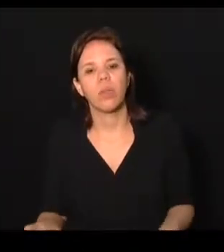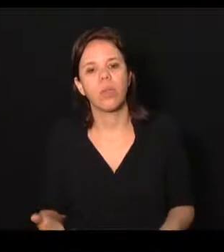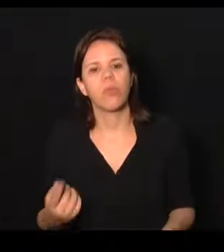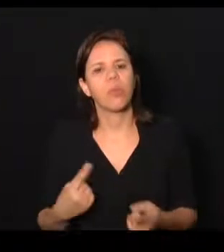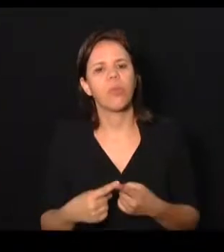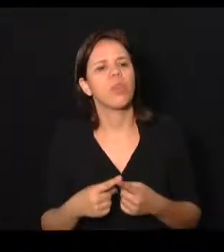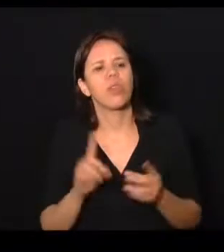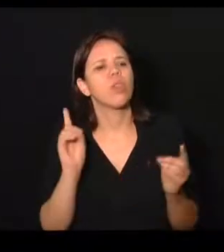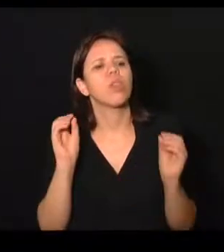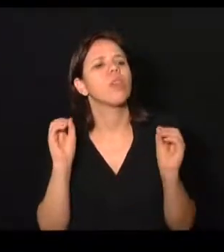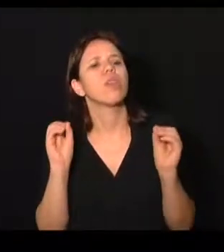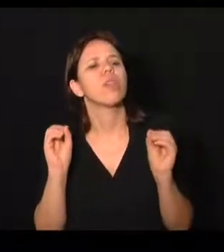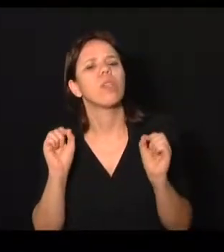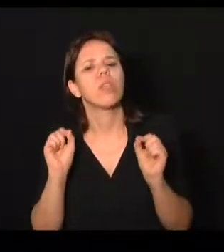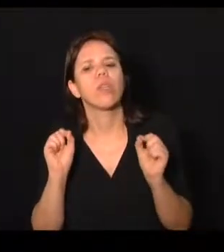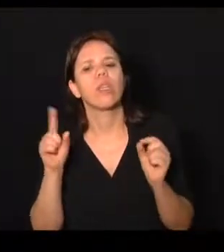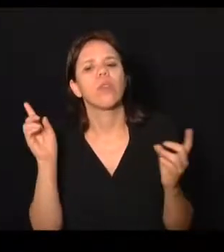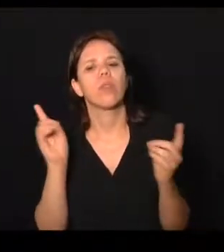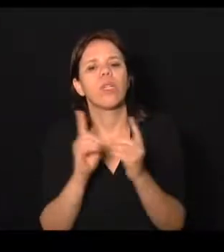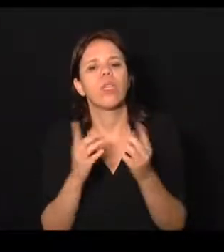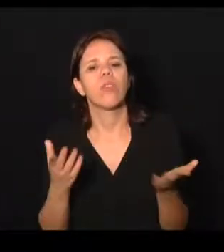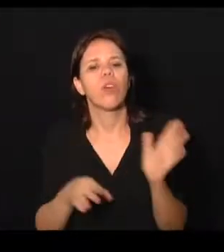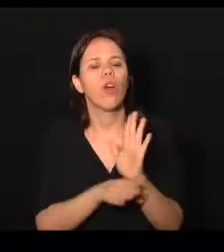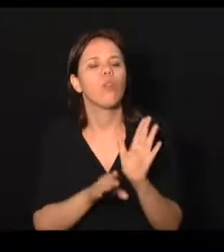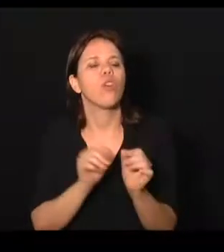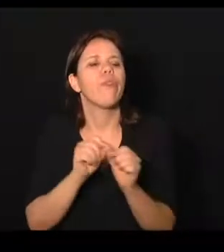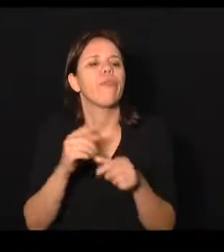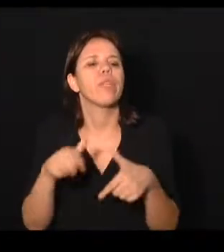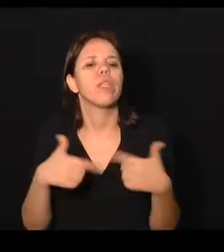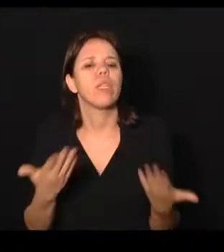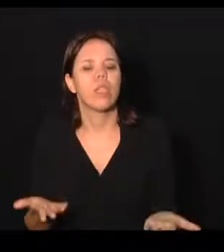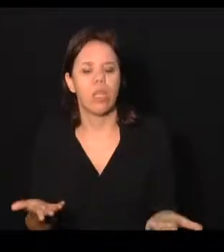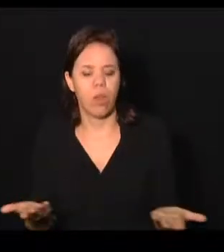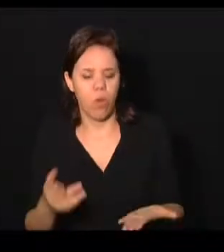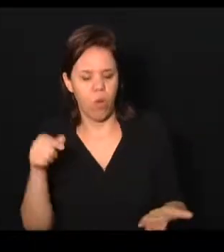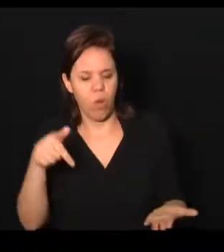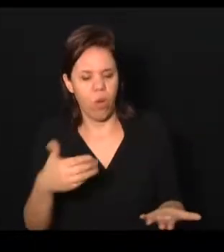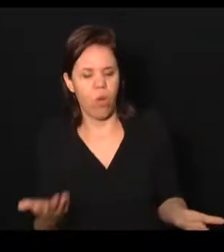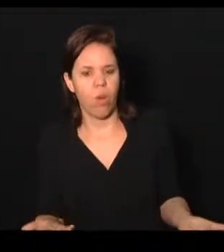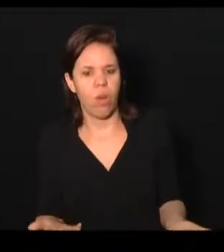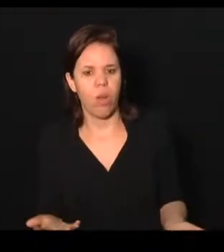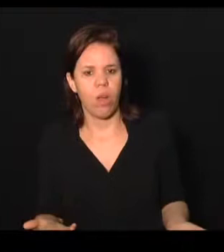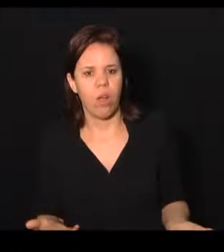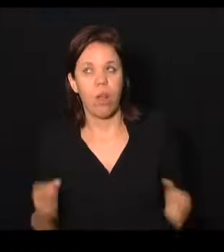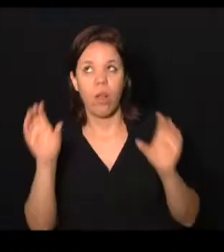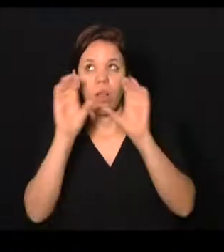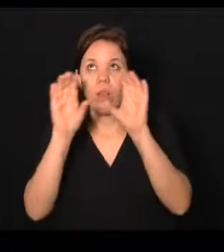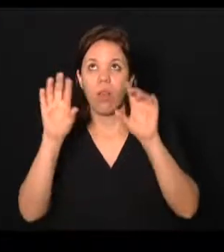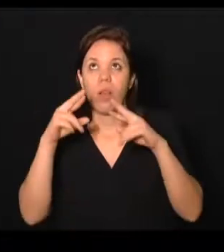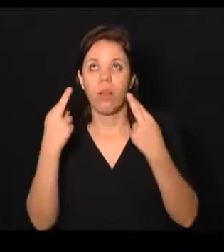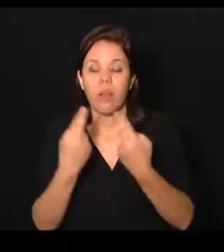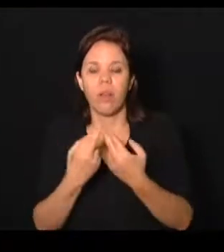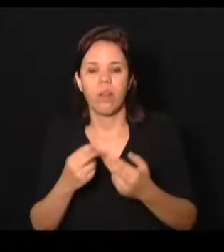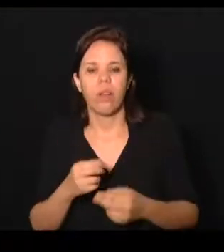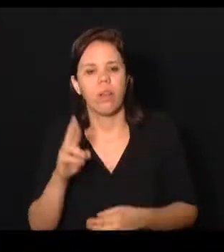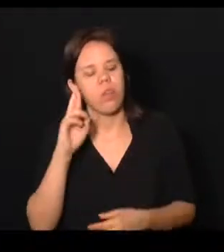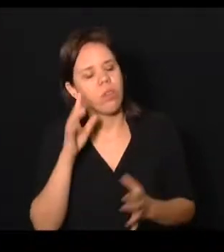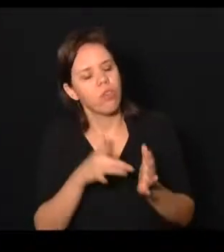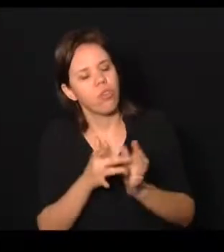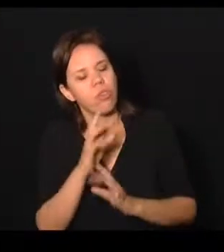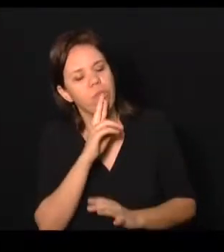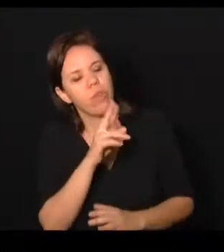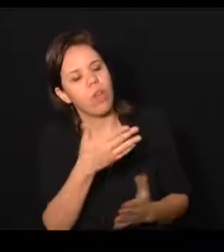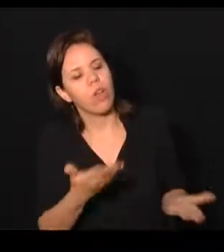que eu atendi? Né? O que eu fiz tanto que eu estou aqui agora, né, no reino dos céus? Aí o Senhor, o rei, falará